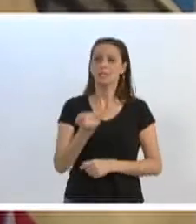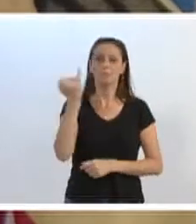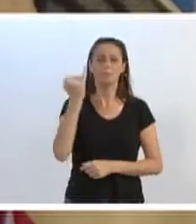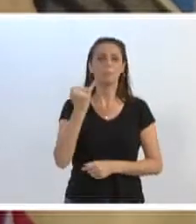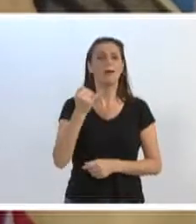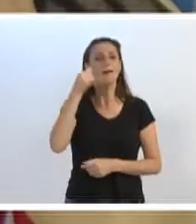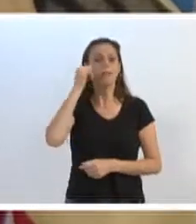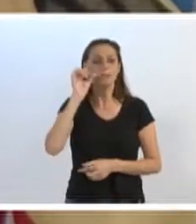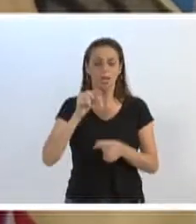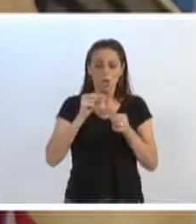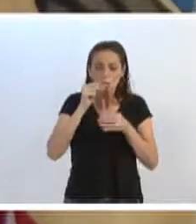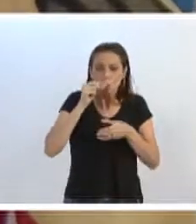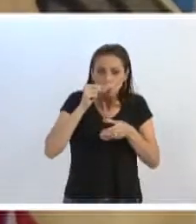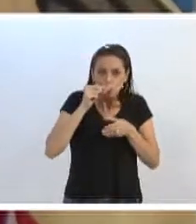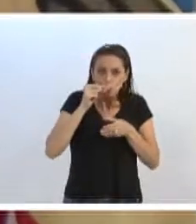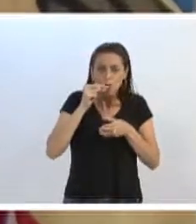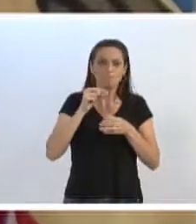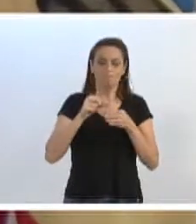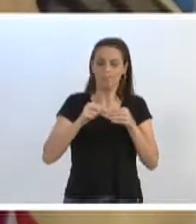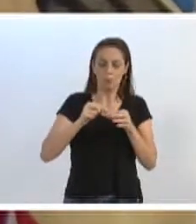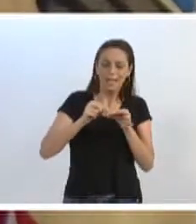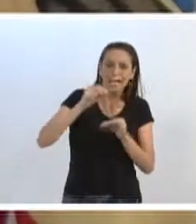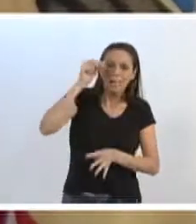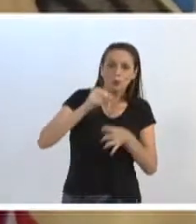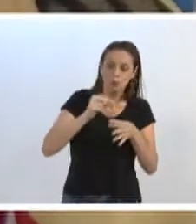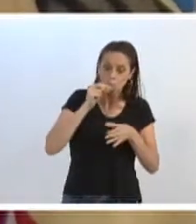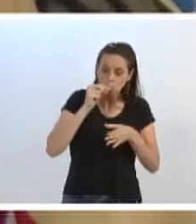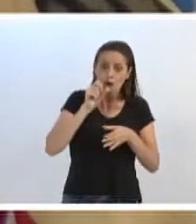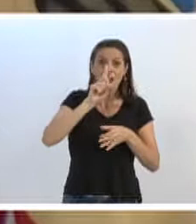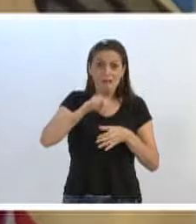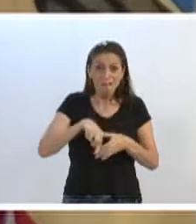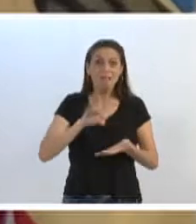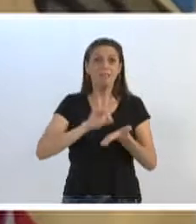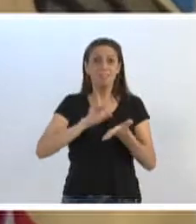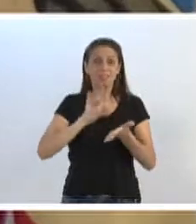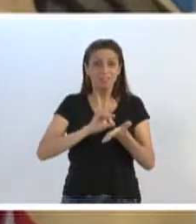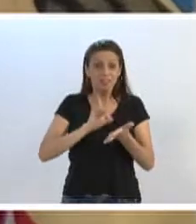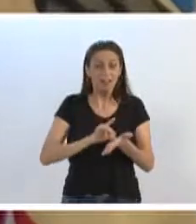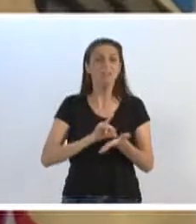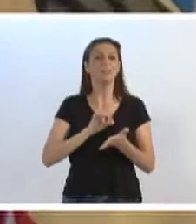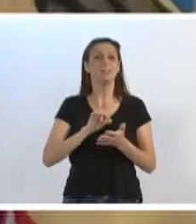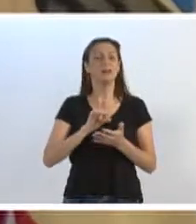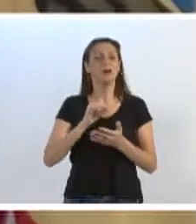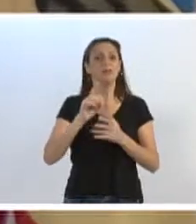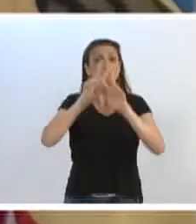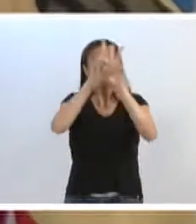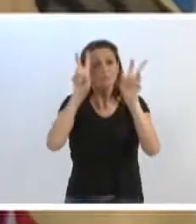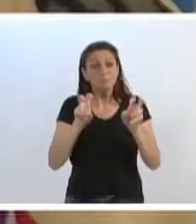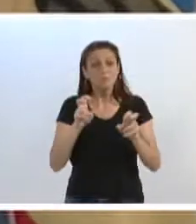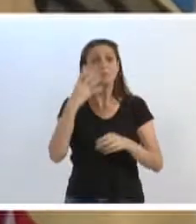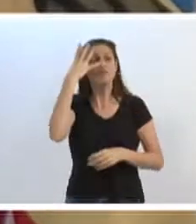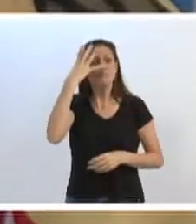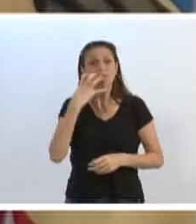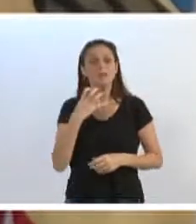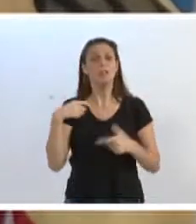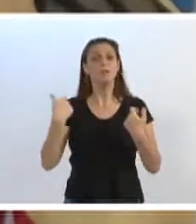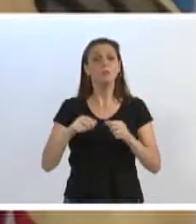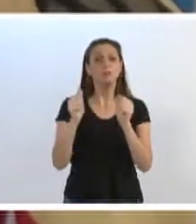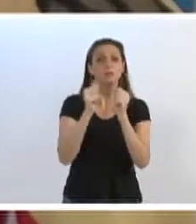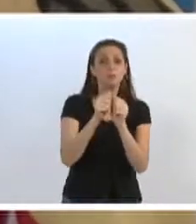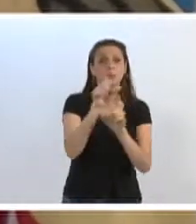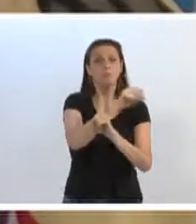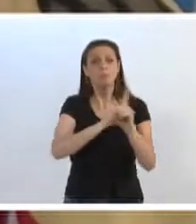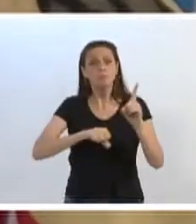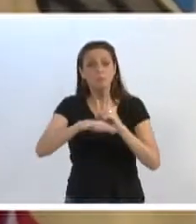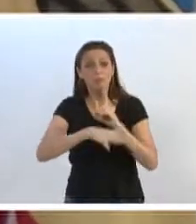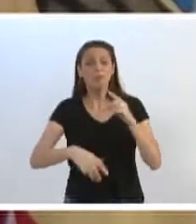canudo plástico e os impactos ambientais que isso tem. São assuntos sérios, assuntos do século XXI, que tem que ser debatidos, sim, com a sociedade, que a gente tem que conscientizar, porque